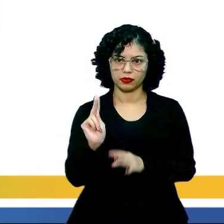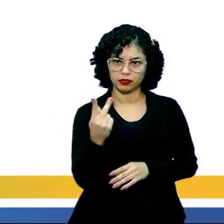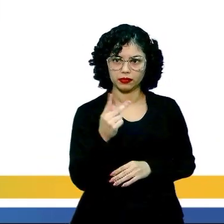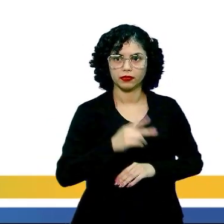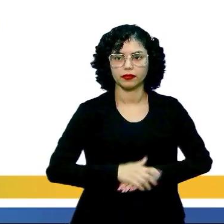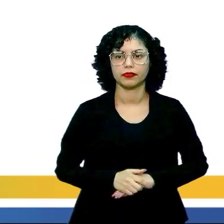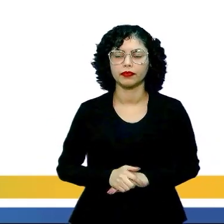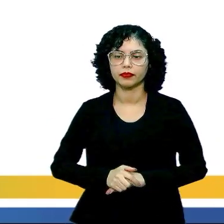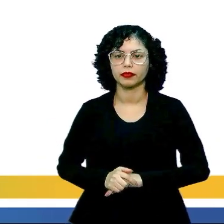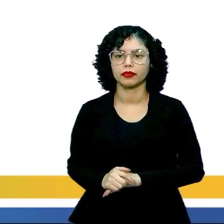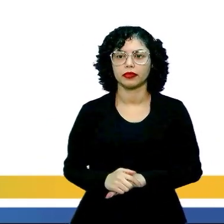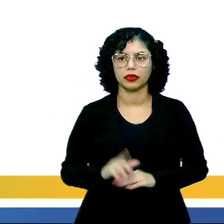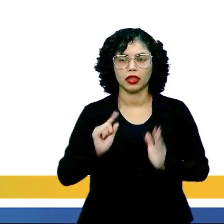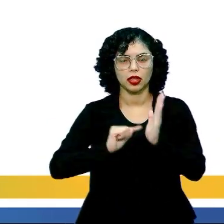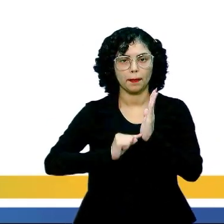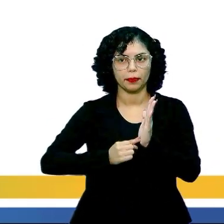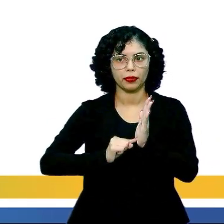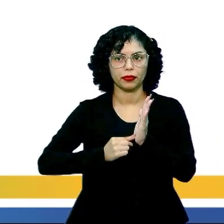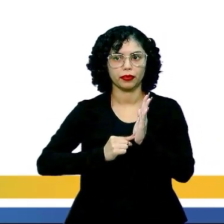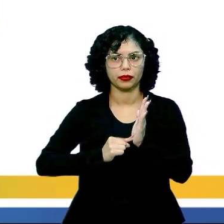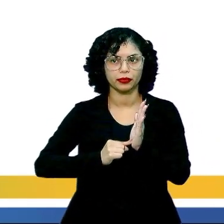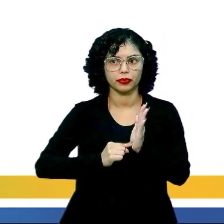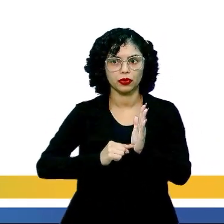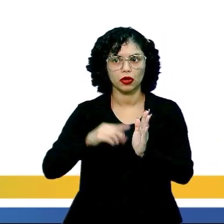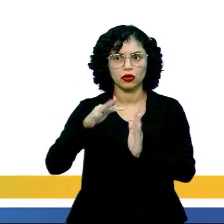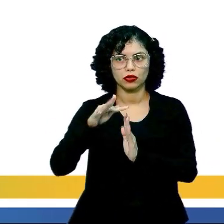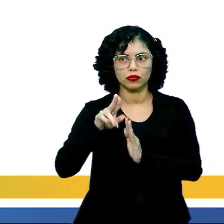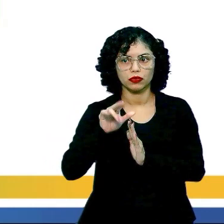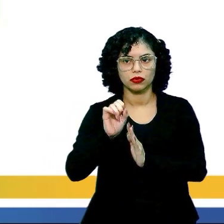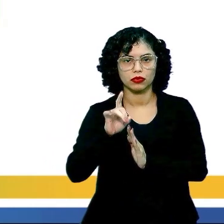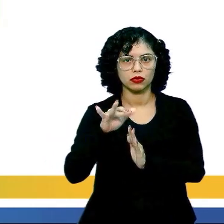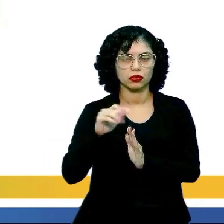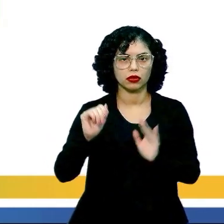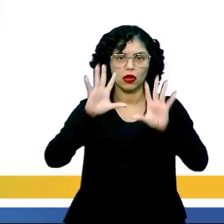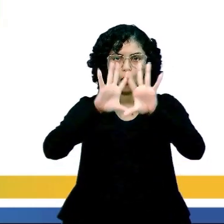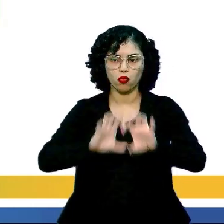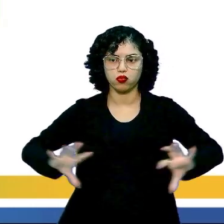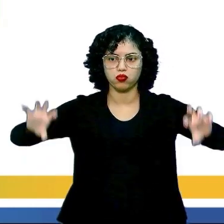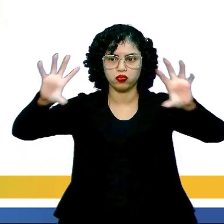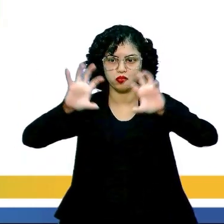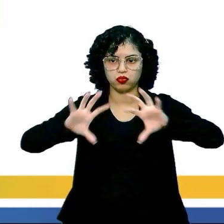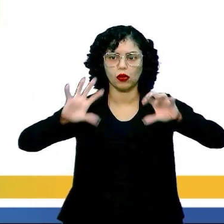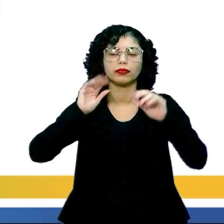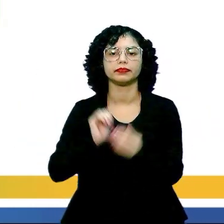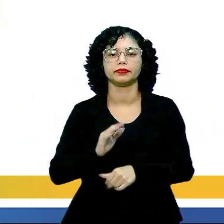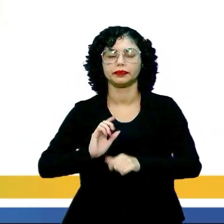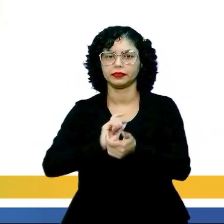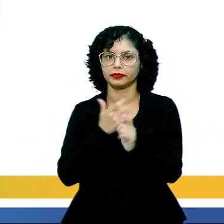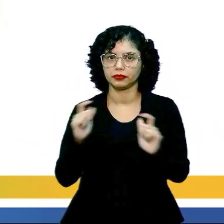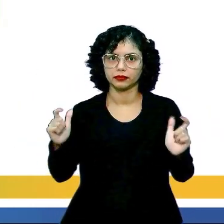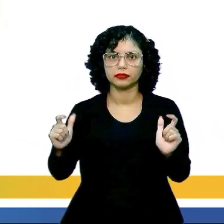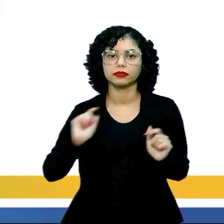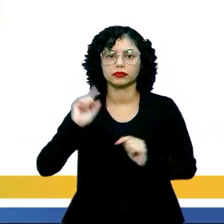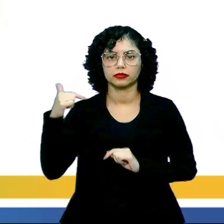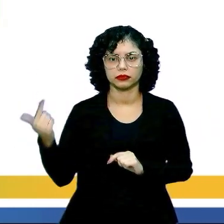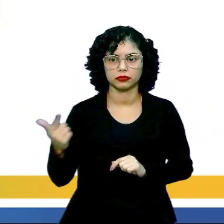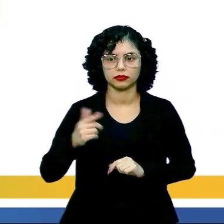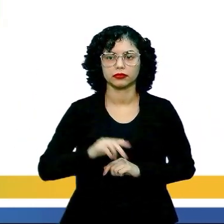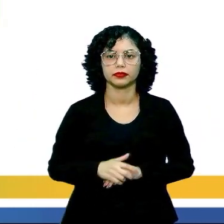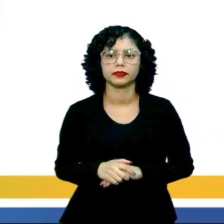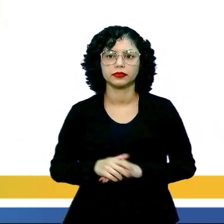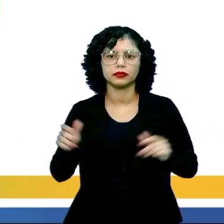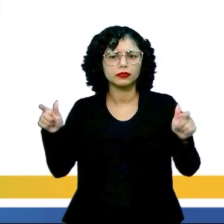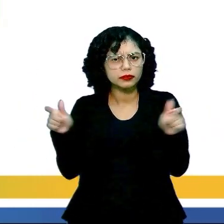tá? E tem ponto de fusão e ebulição mais alto do que os hidrocarbonetos.